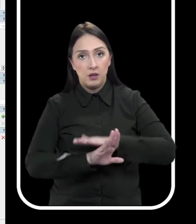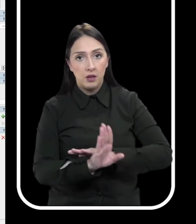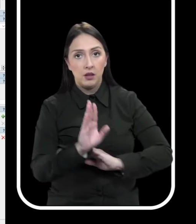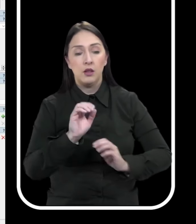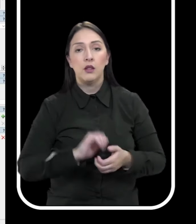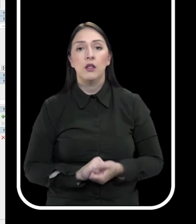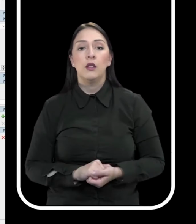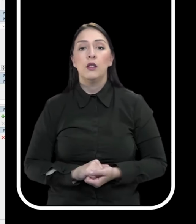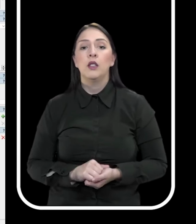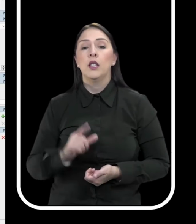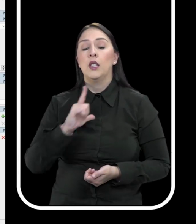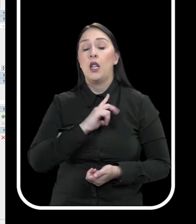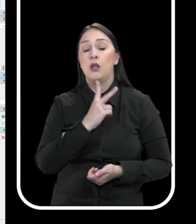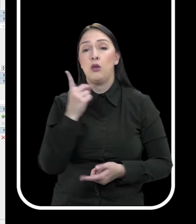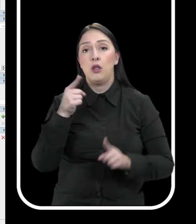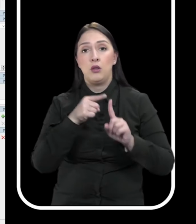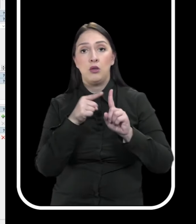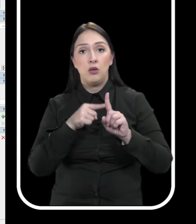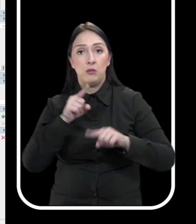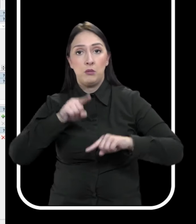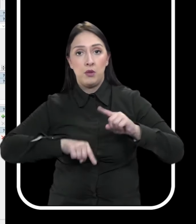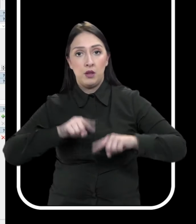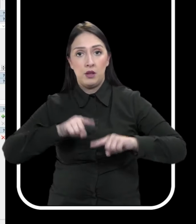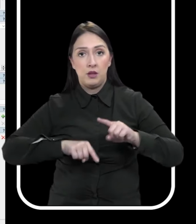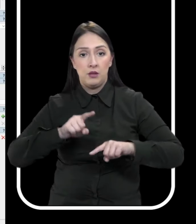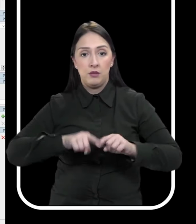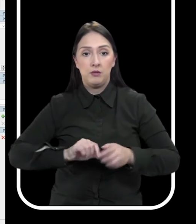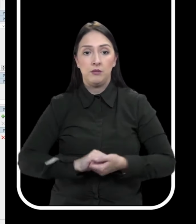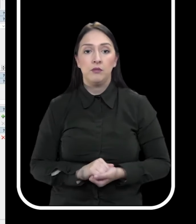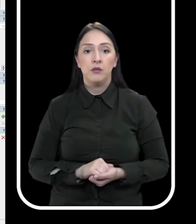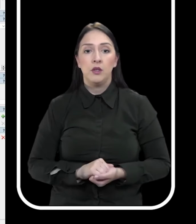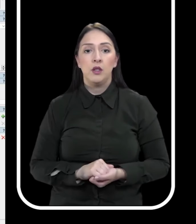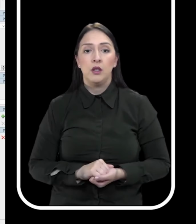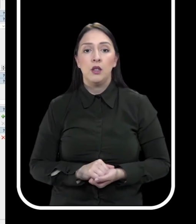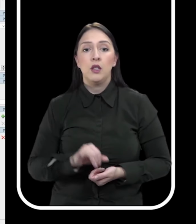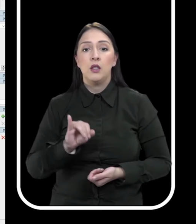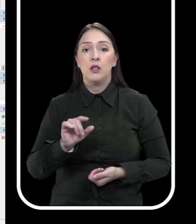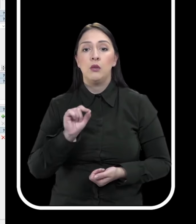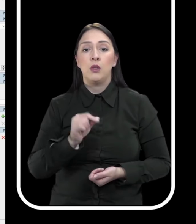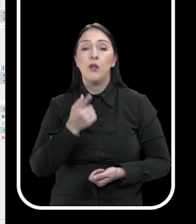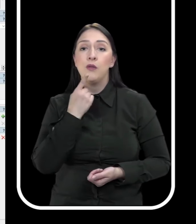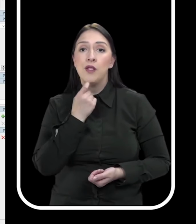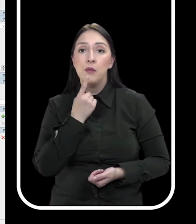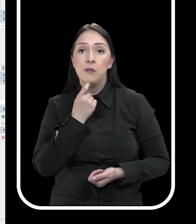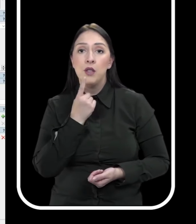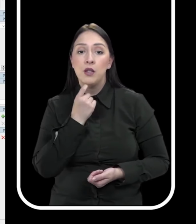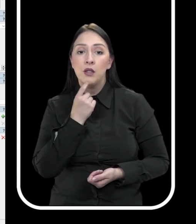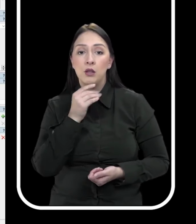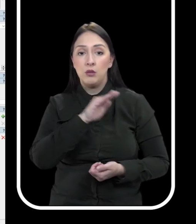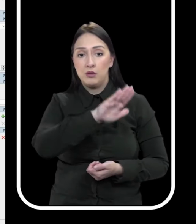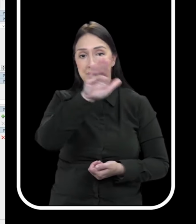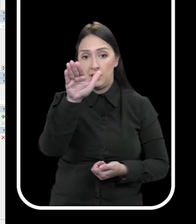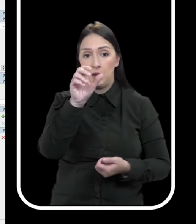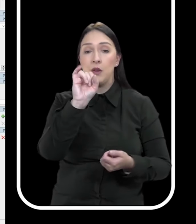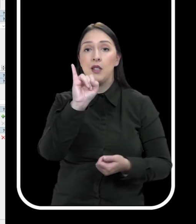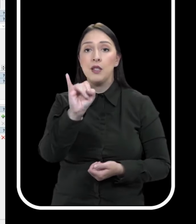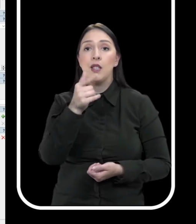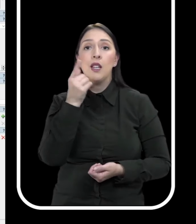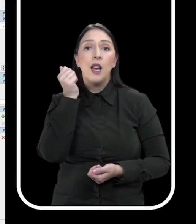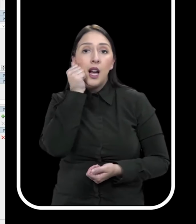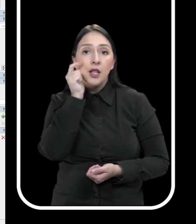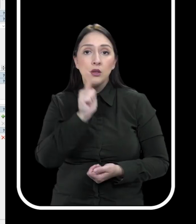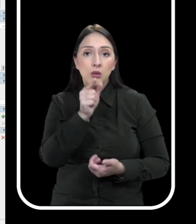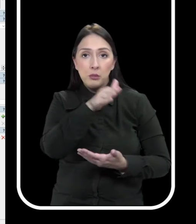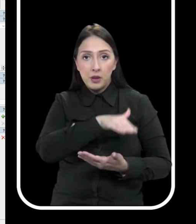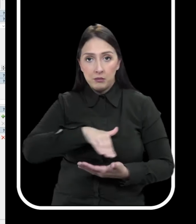entra, são 2 tipos de material, e esse material que entra, se ele for o vermelho, ele vai para a máquina de cima, se ele